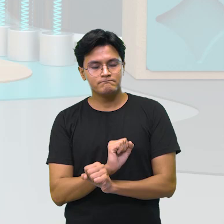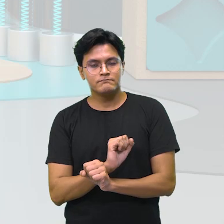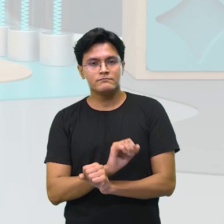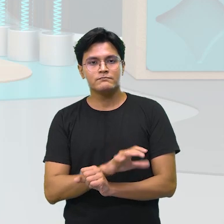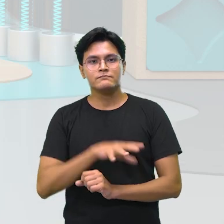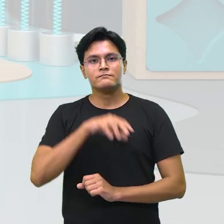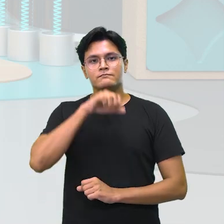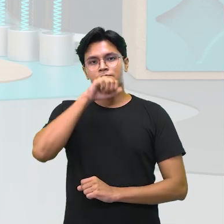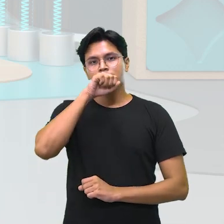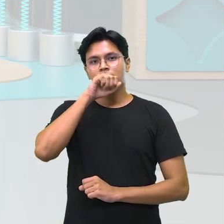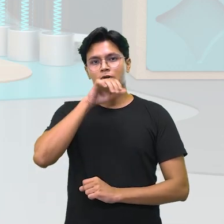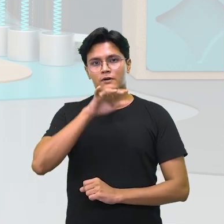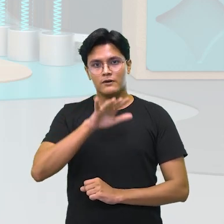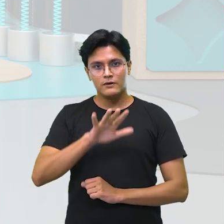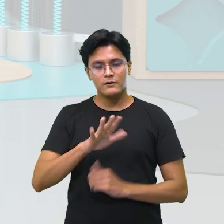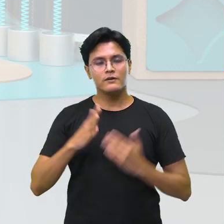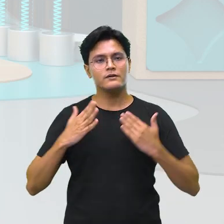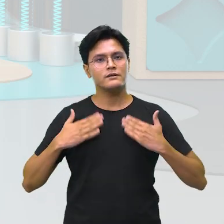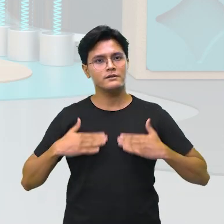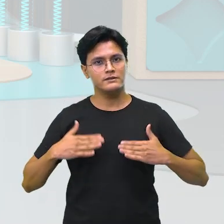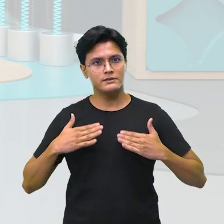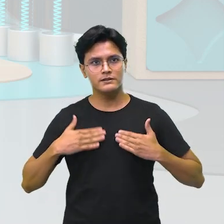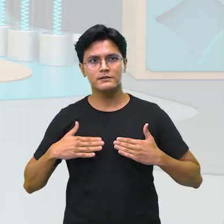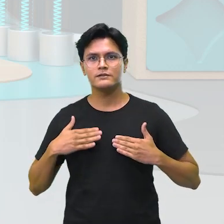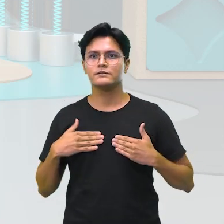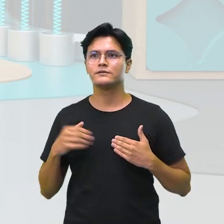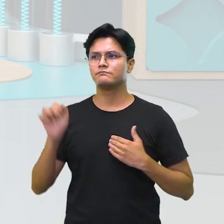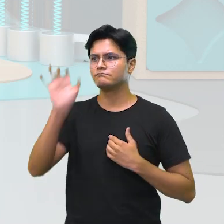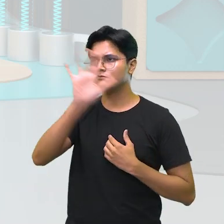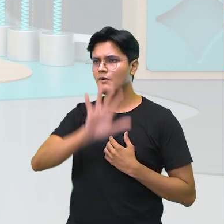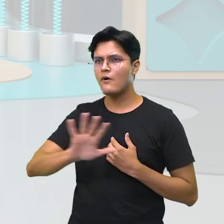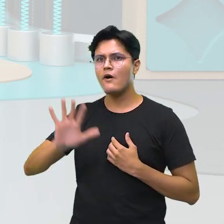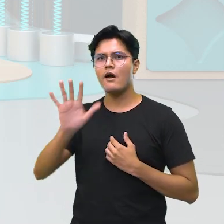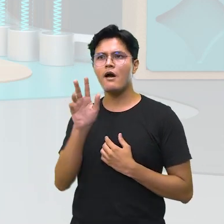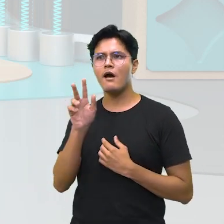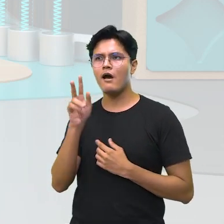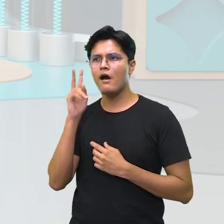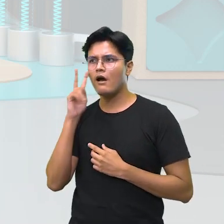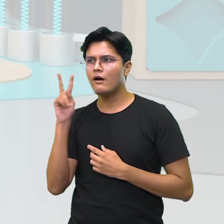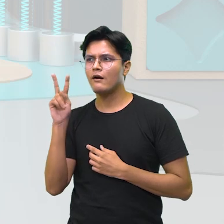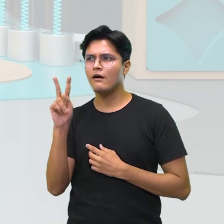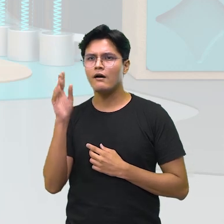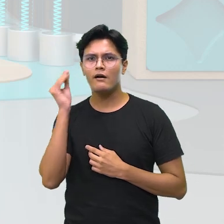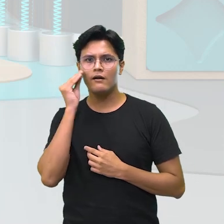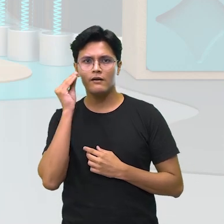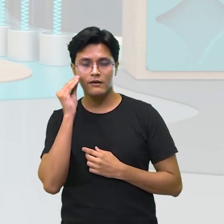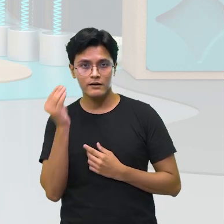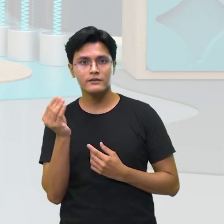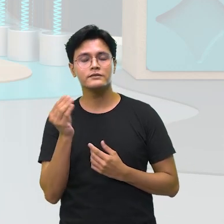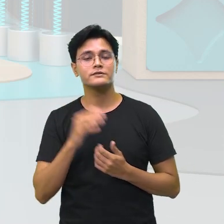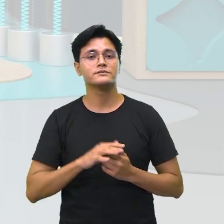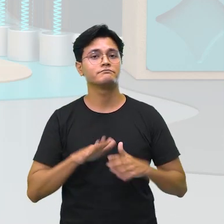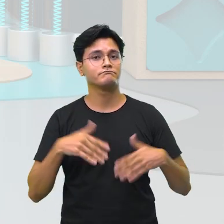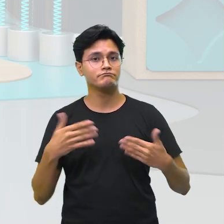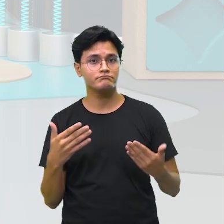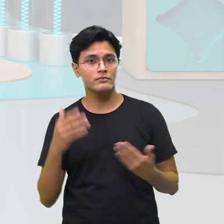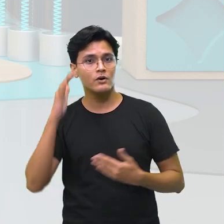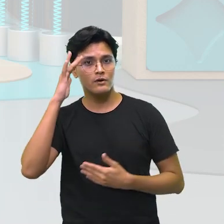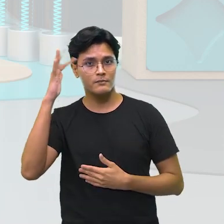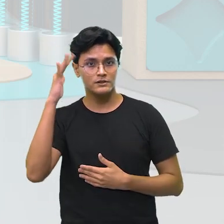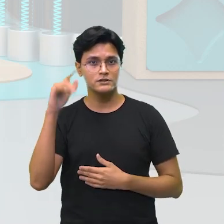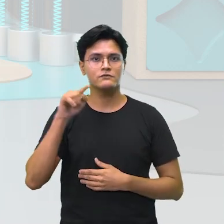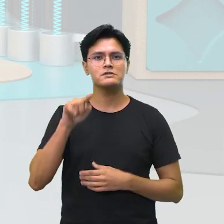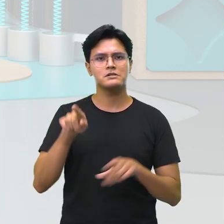respira e vamos contemplar. Então imagina que você também está sentado aqui neste